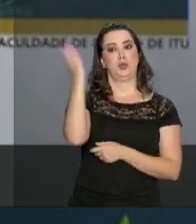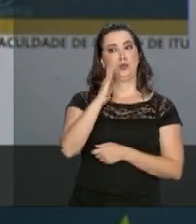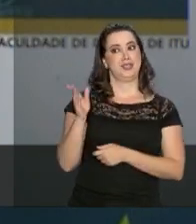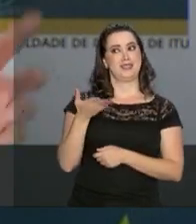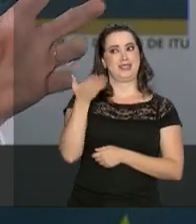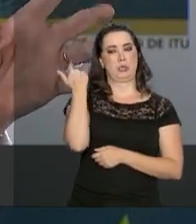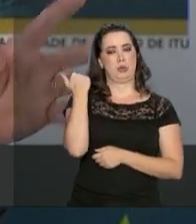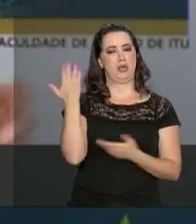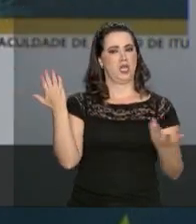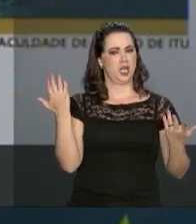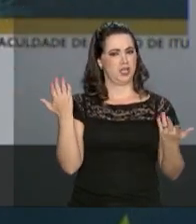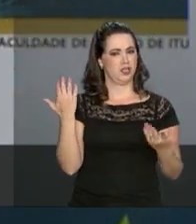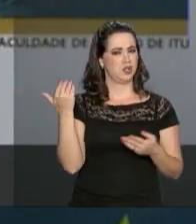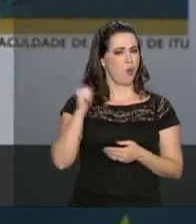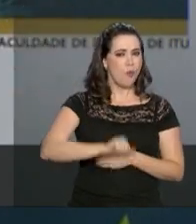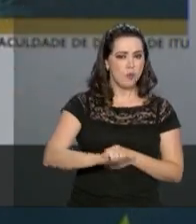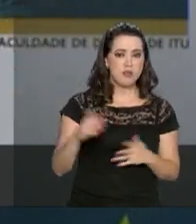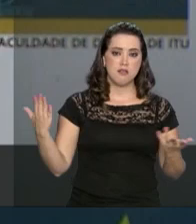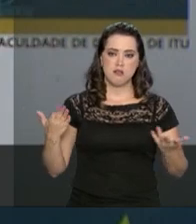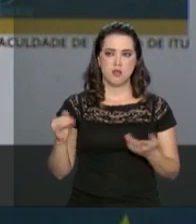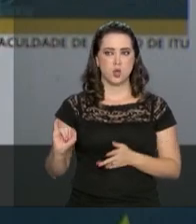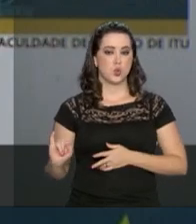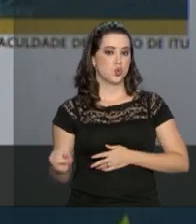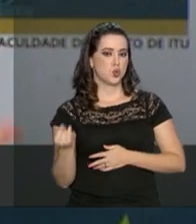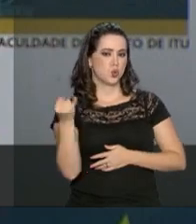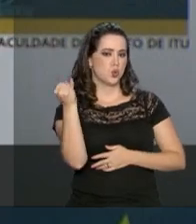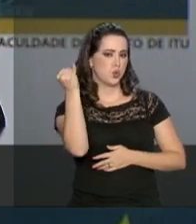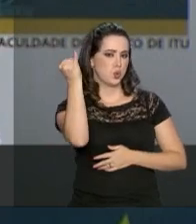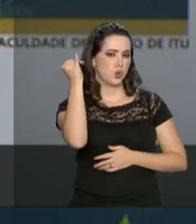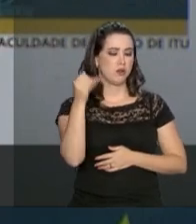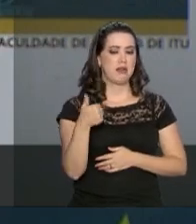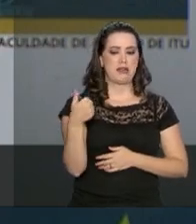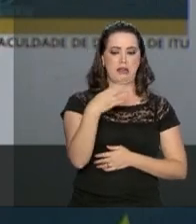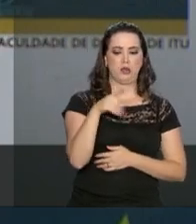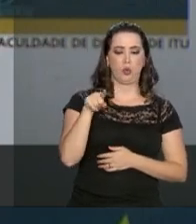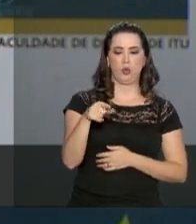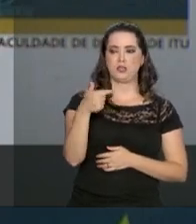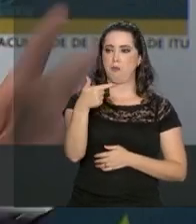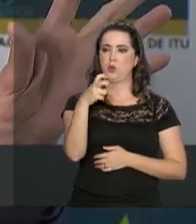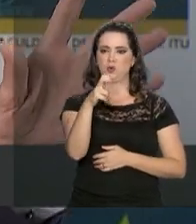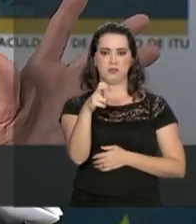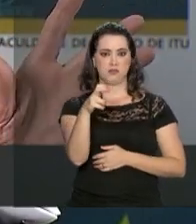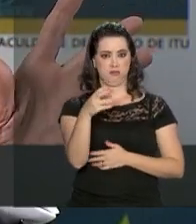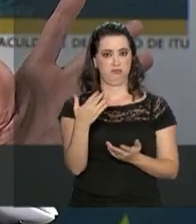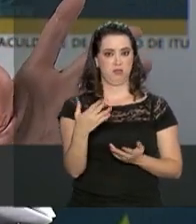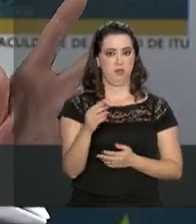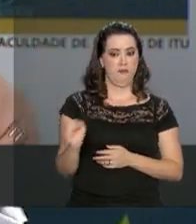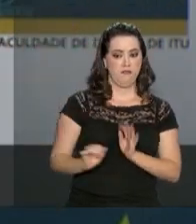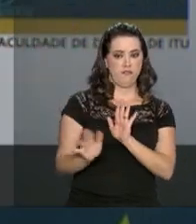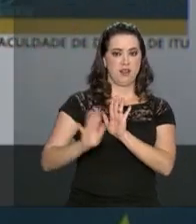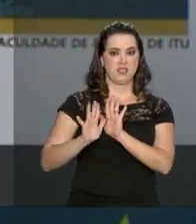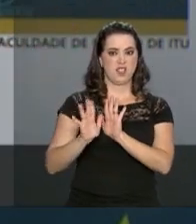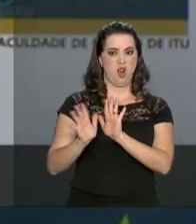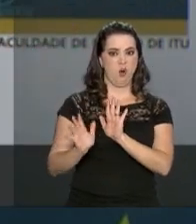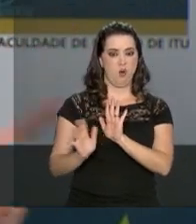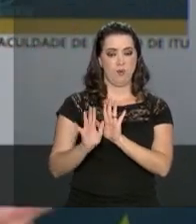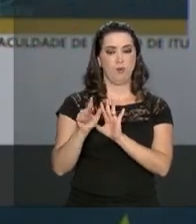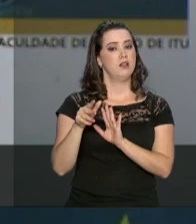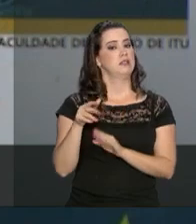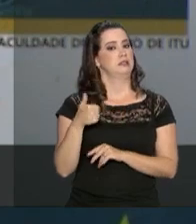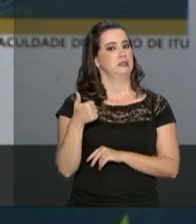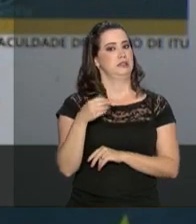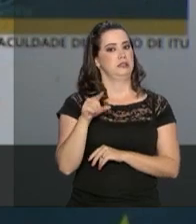se achava. Juros de 14,25, inflação de 10,28. Em menos de 2 anos, trouxemos os juros